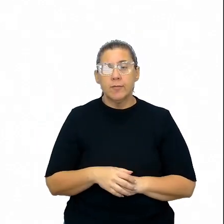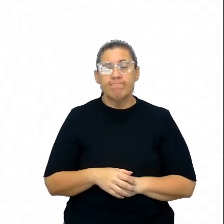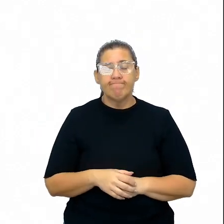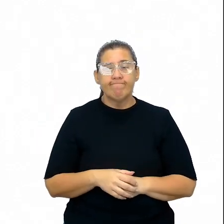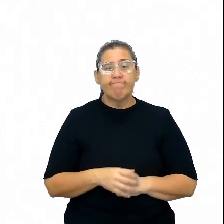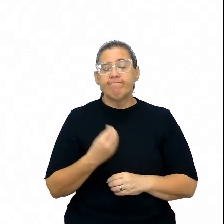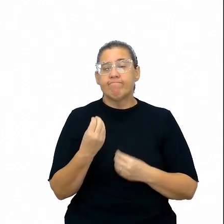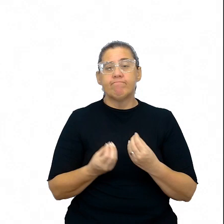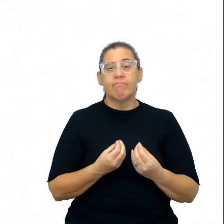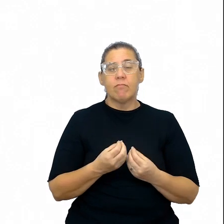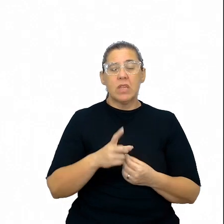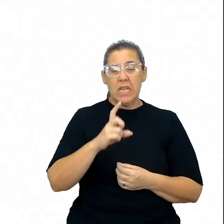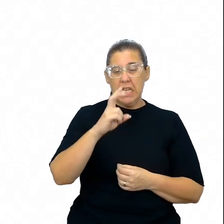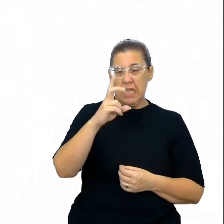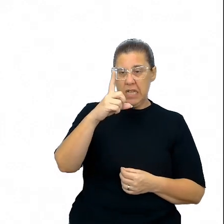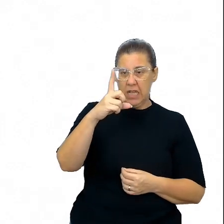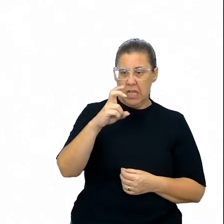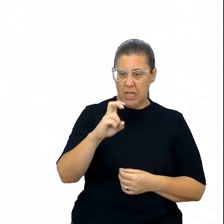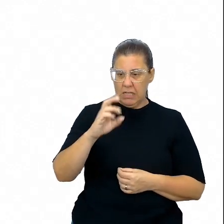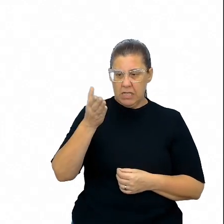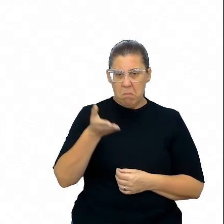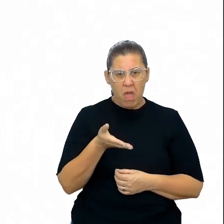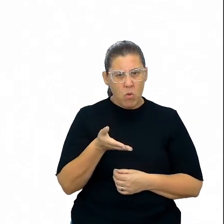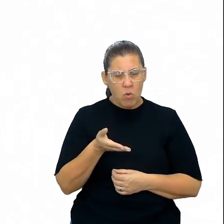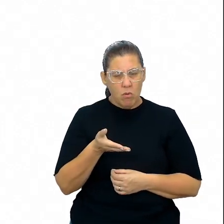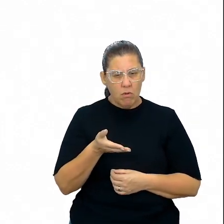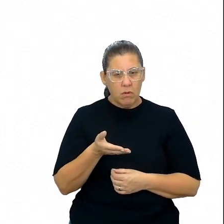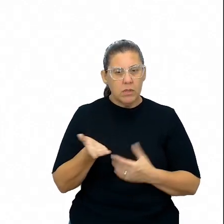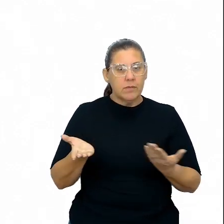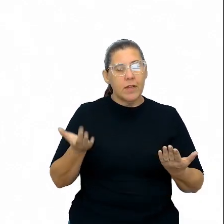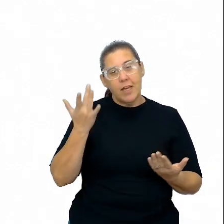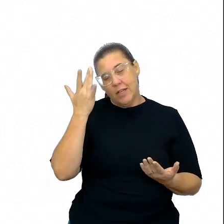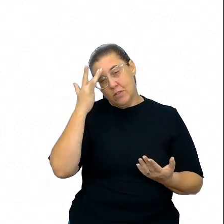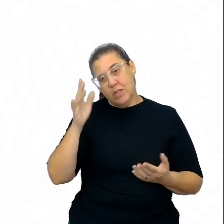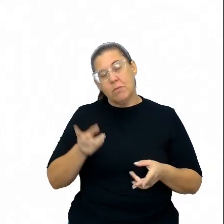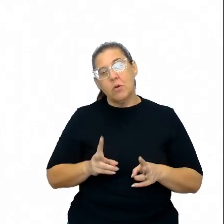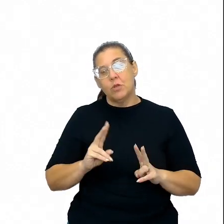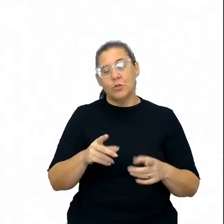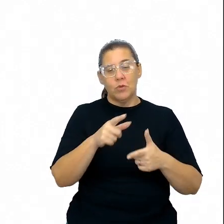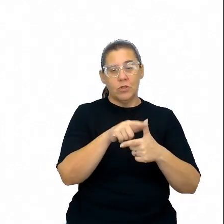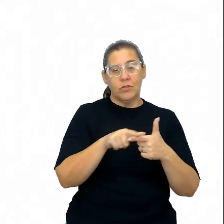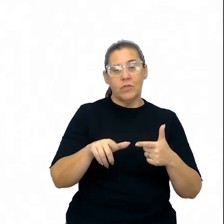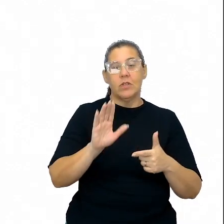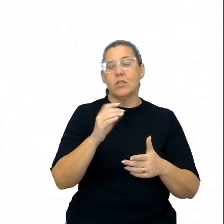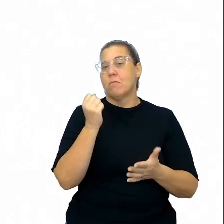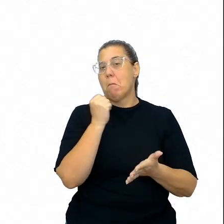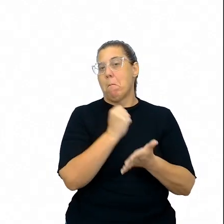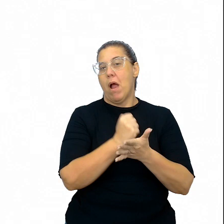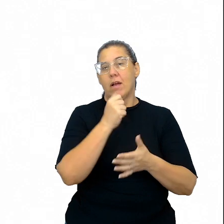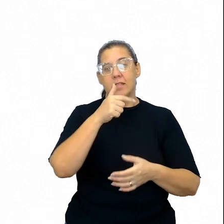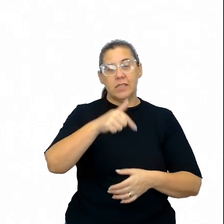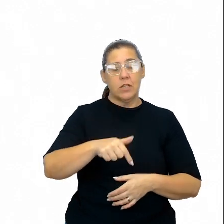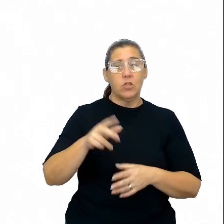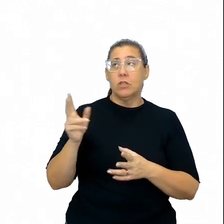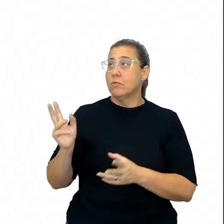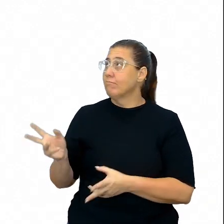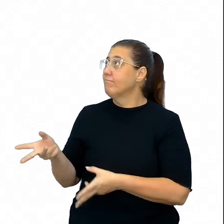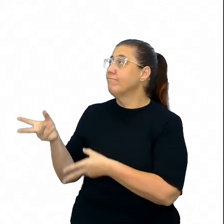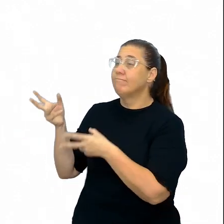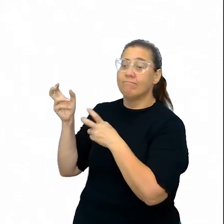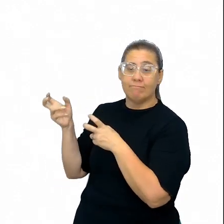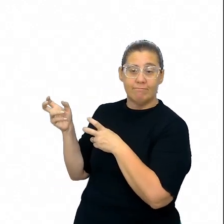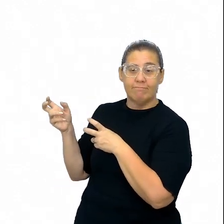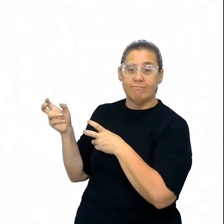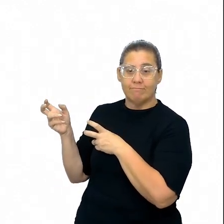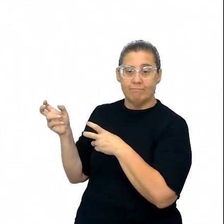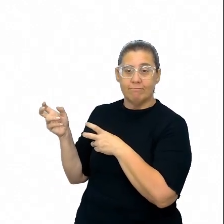os 15 meios? Na hora que ele faz divisão, dá 7. Ele não sabe continuar a divisão, então ele já marca o número 7. Ele nem percebeu que ele fala para